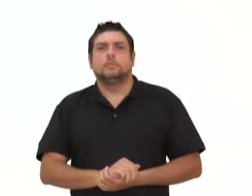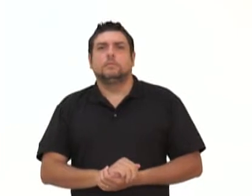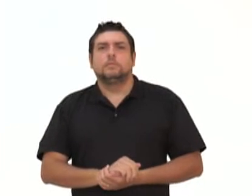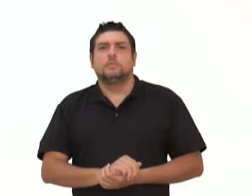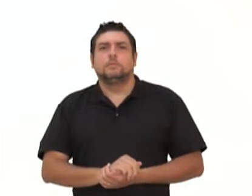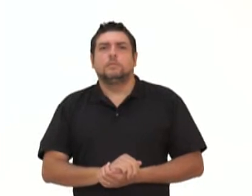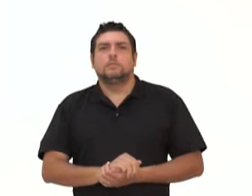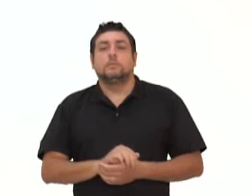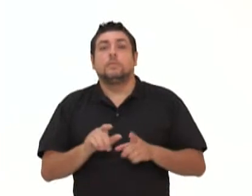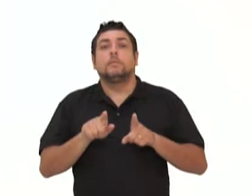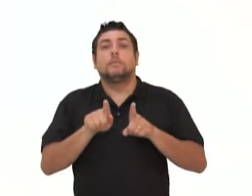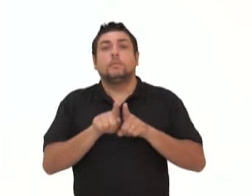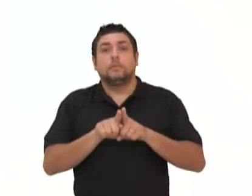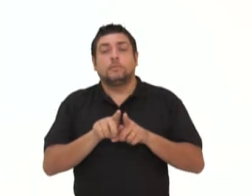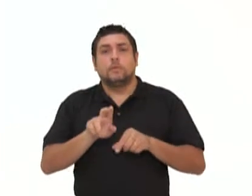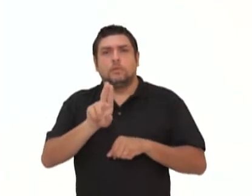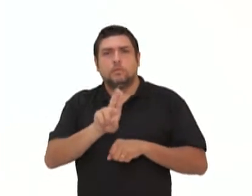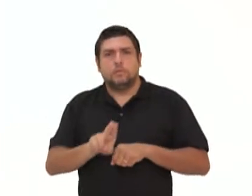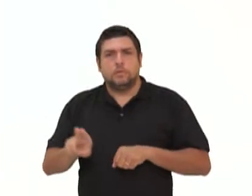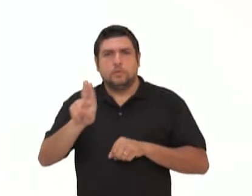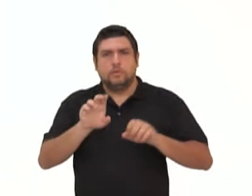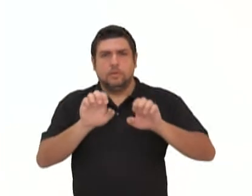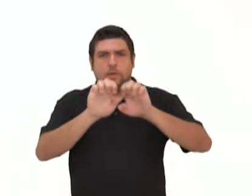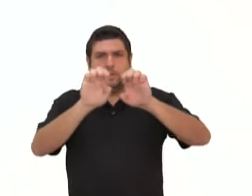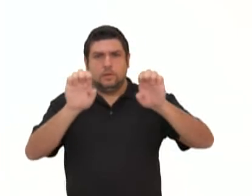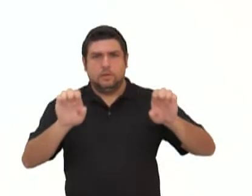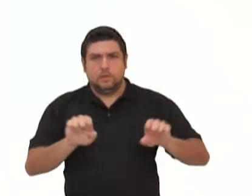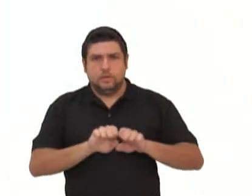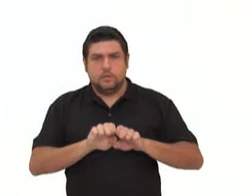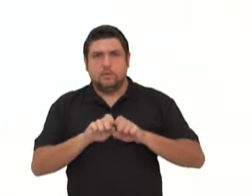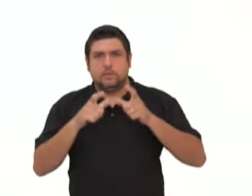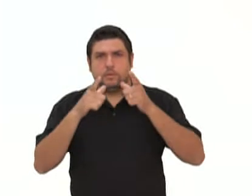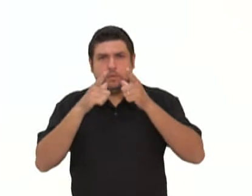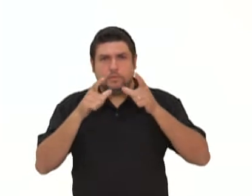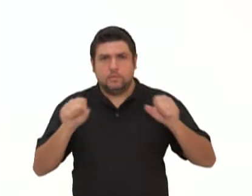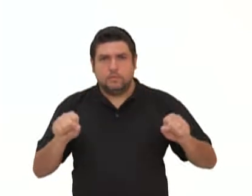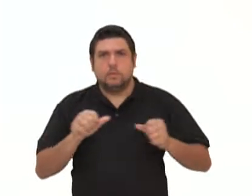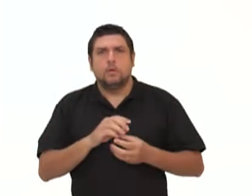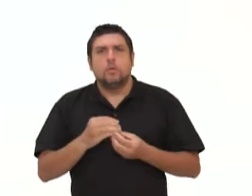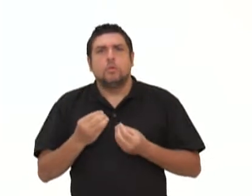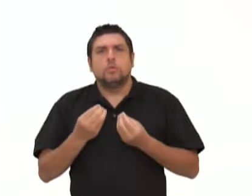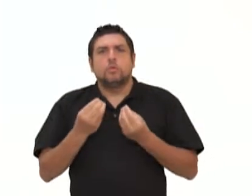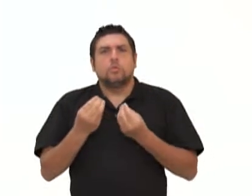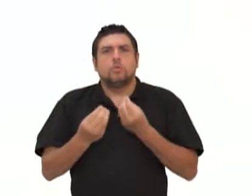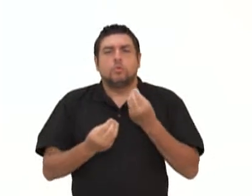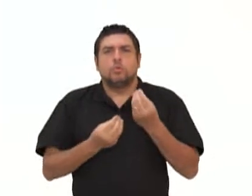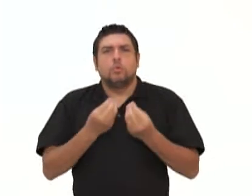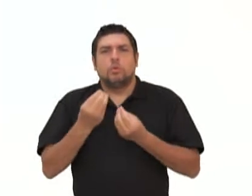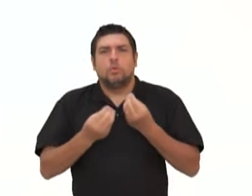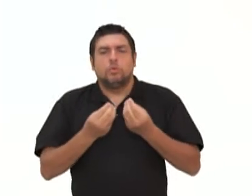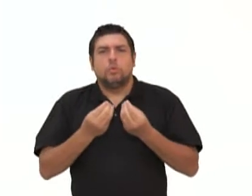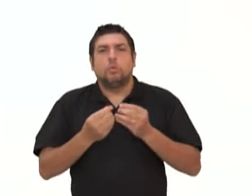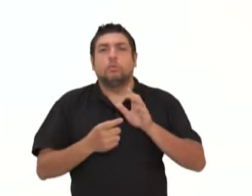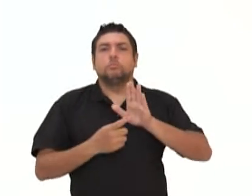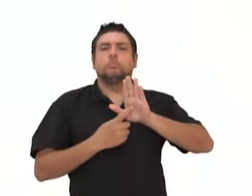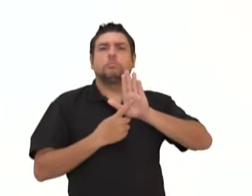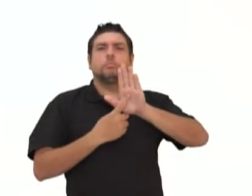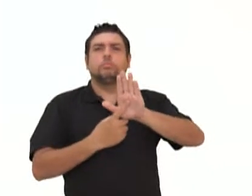utilicemos estrutura linguística, ¿sí? Del subjuntivo. Expressar um